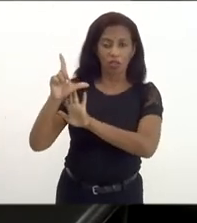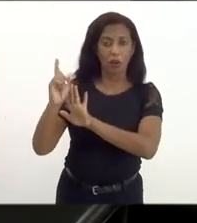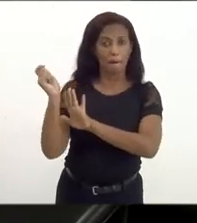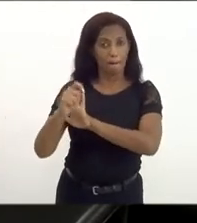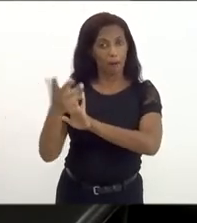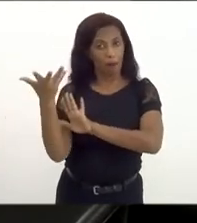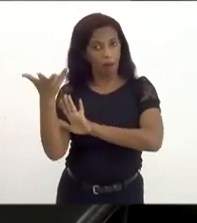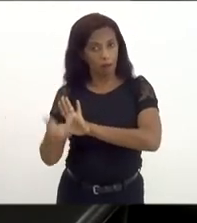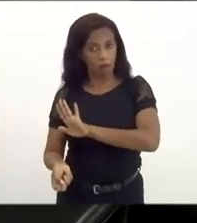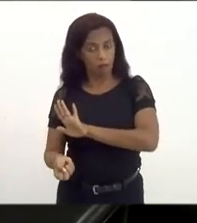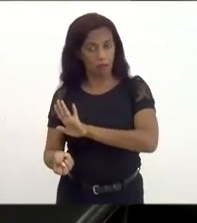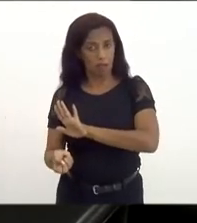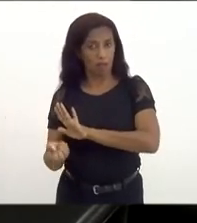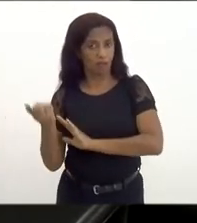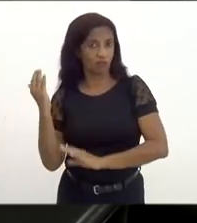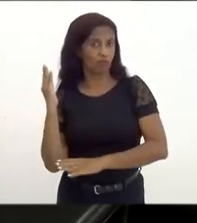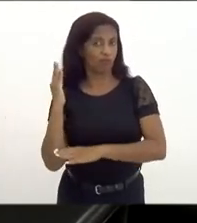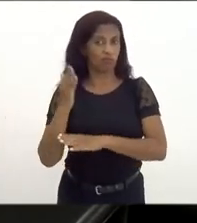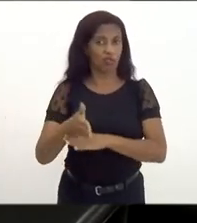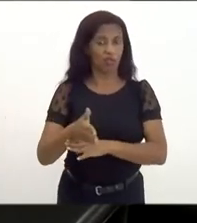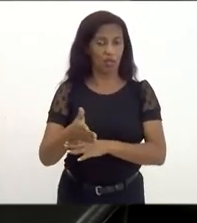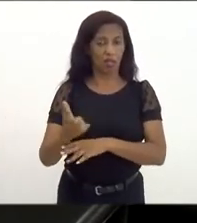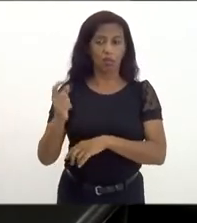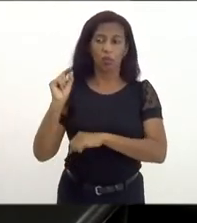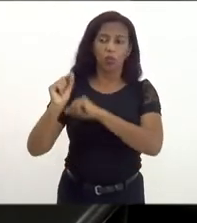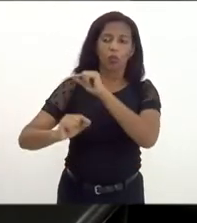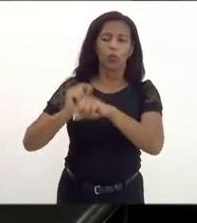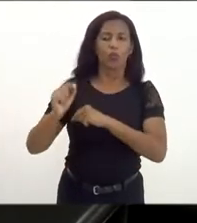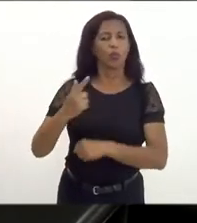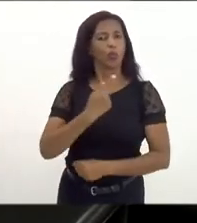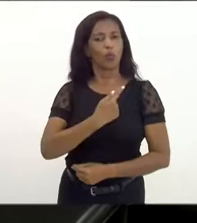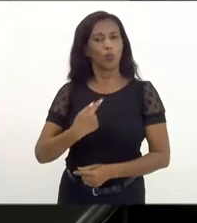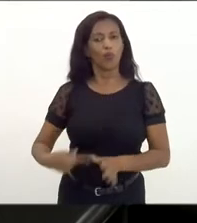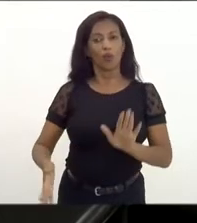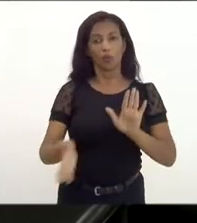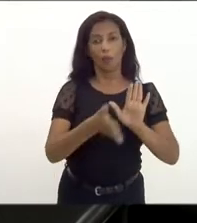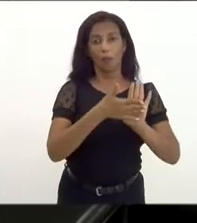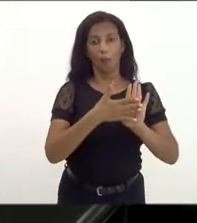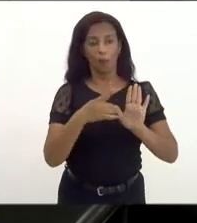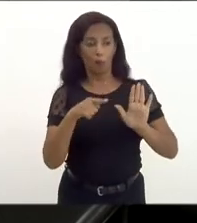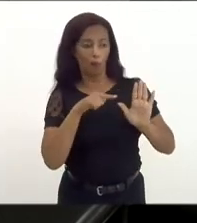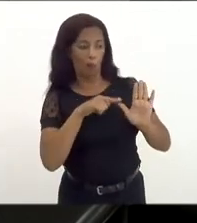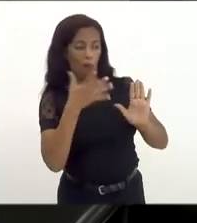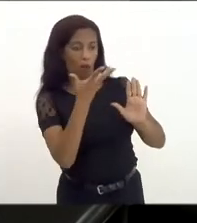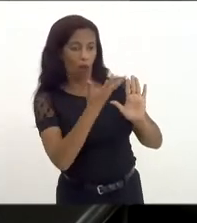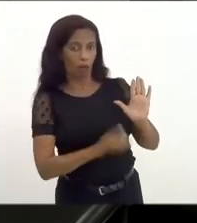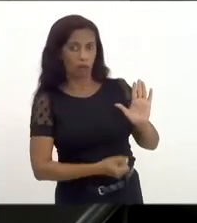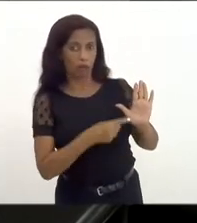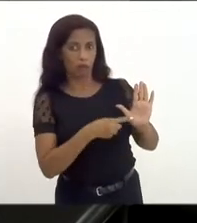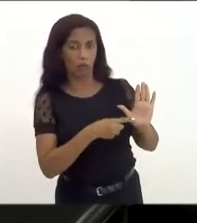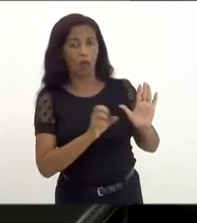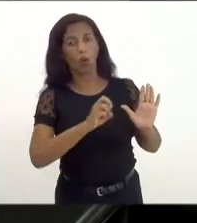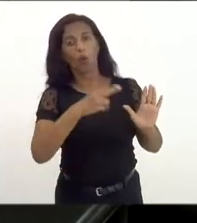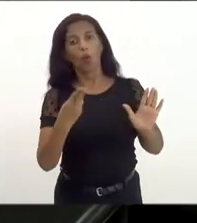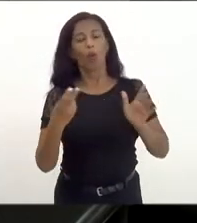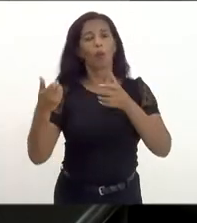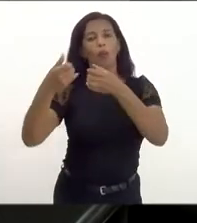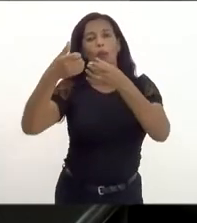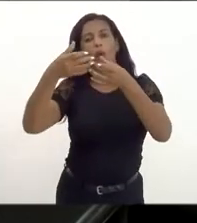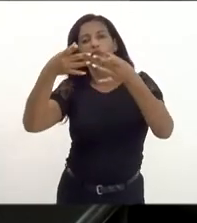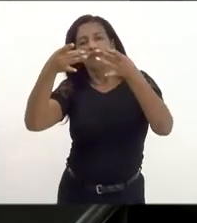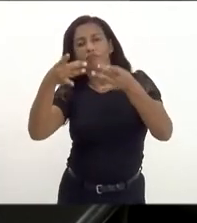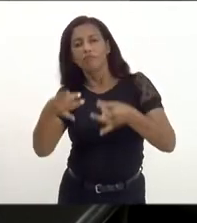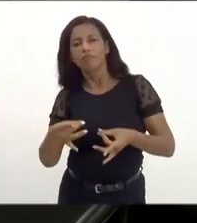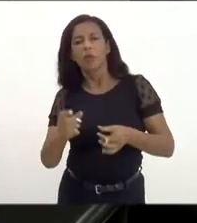pode aprovar única e exclusivamente naquilo que o governador propôs Mas ele também pode definir o que